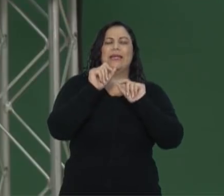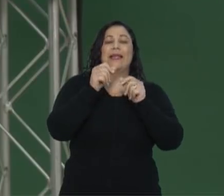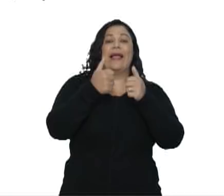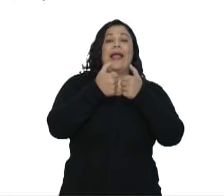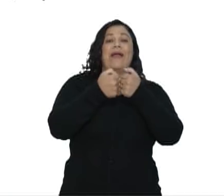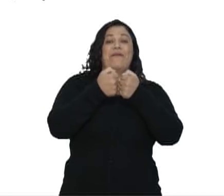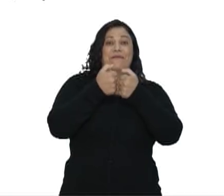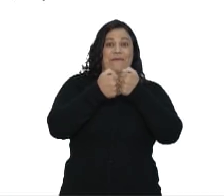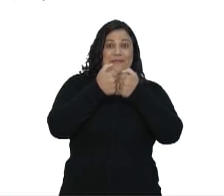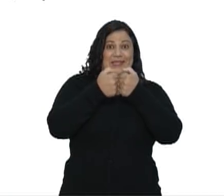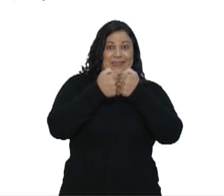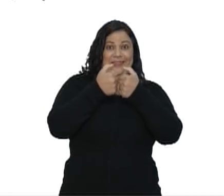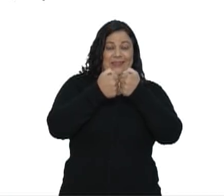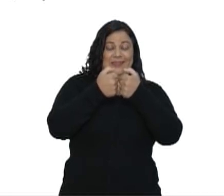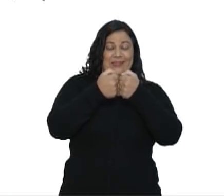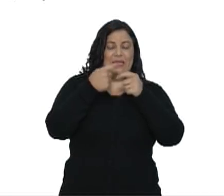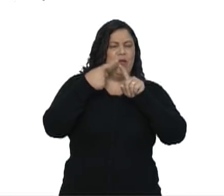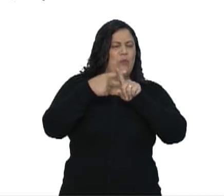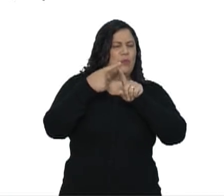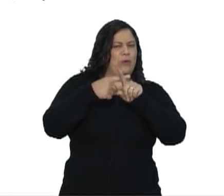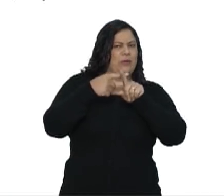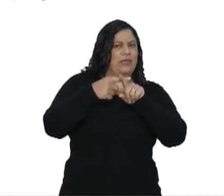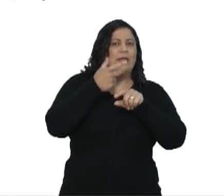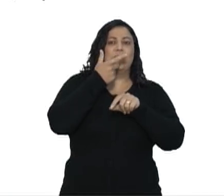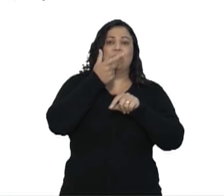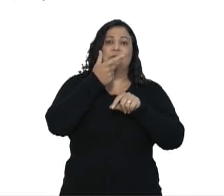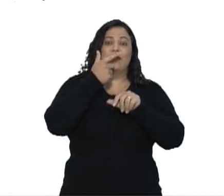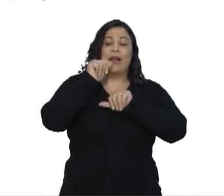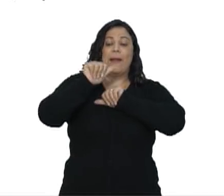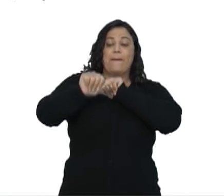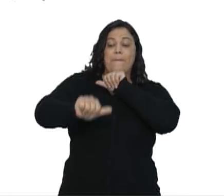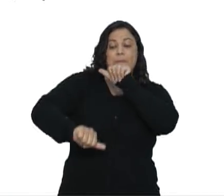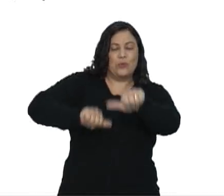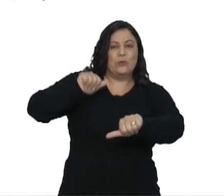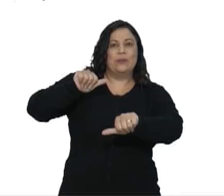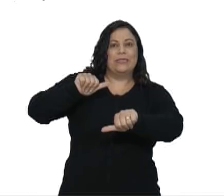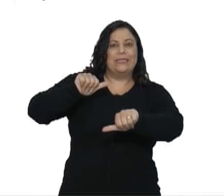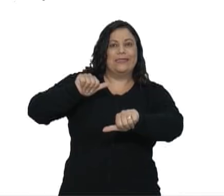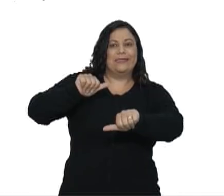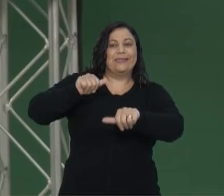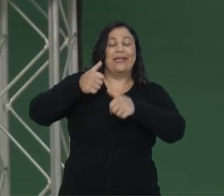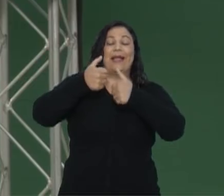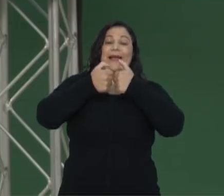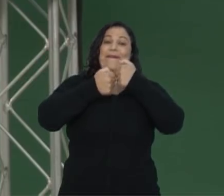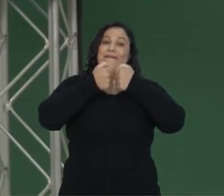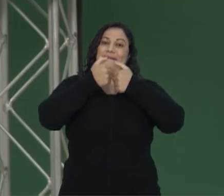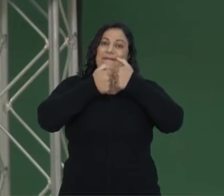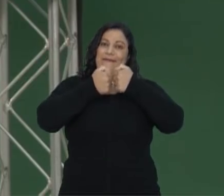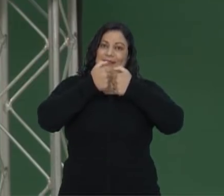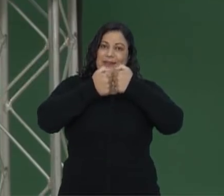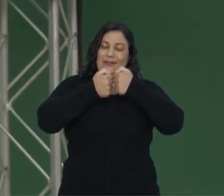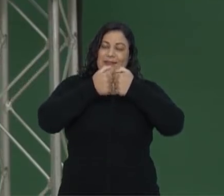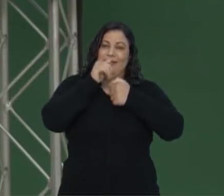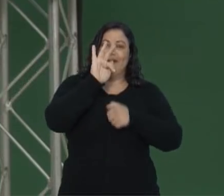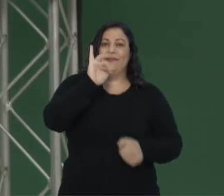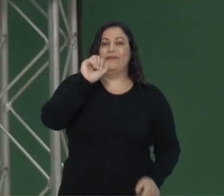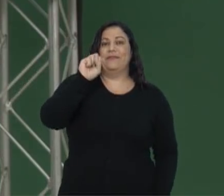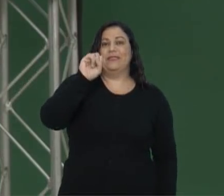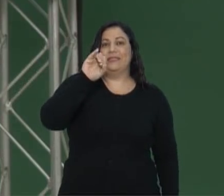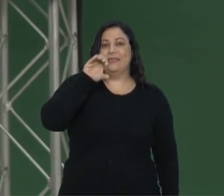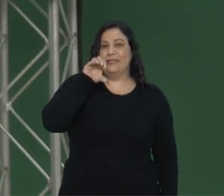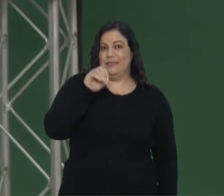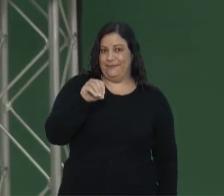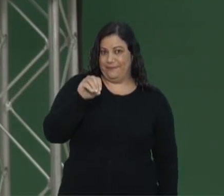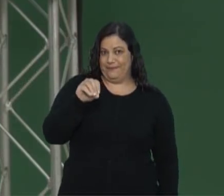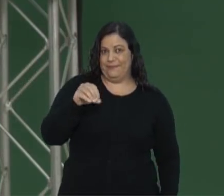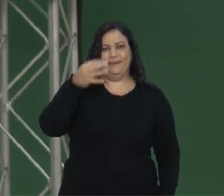tipo física, porque quando fala de mudança de estado físico, é uma transformação física. Perfeito, você